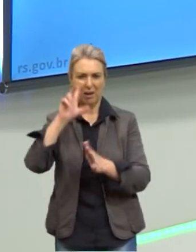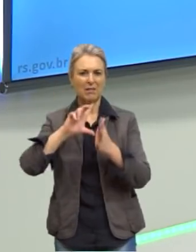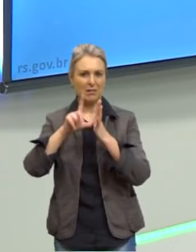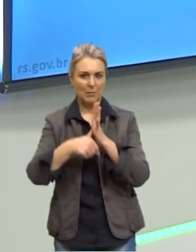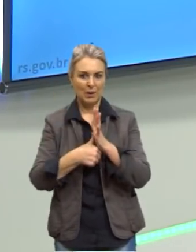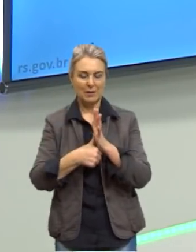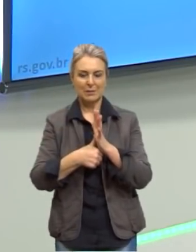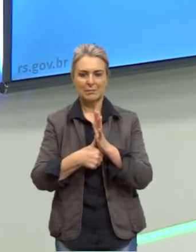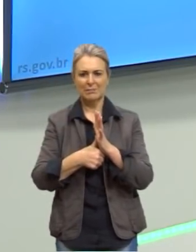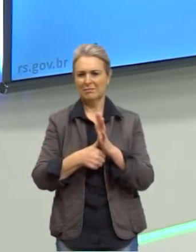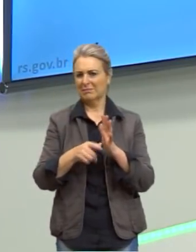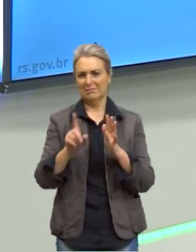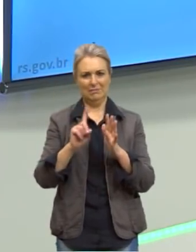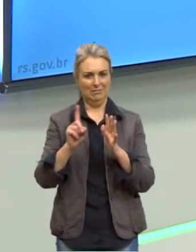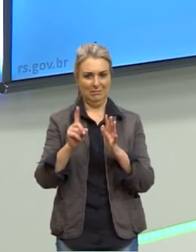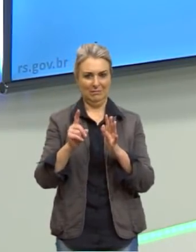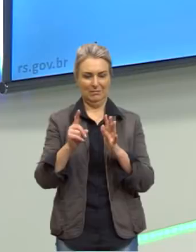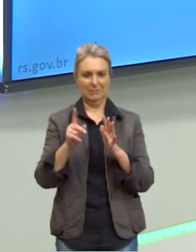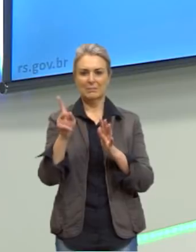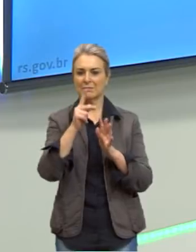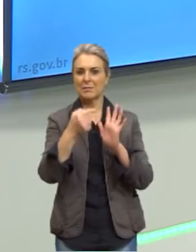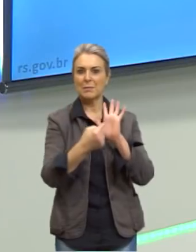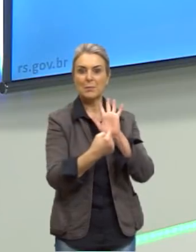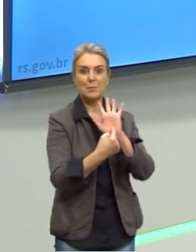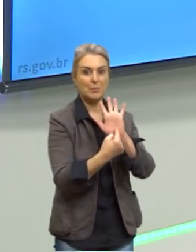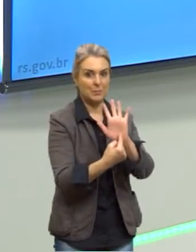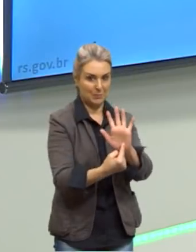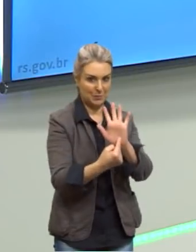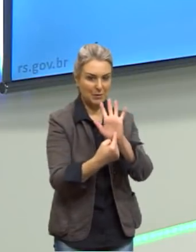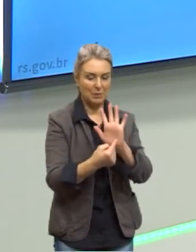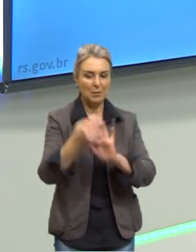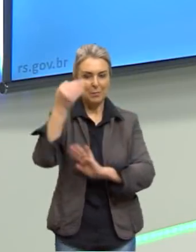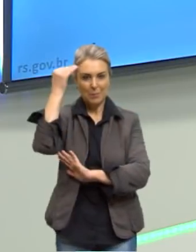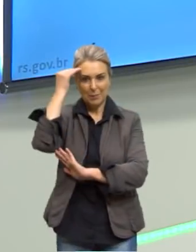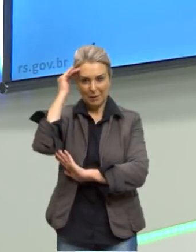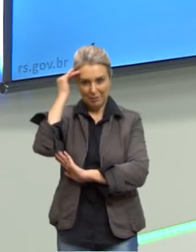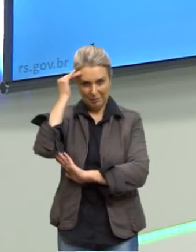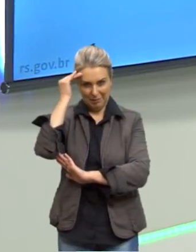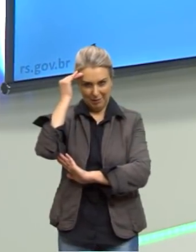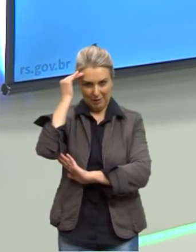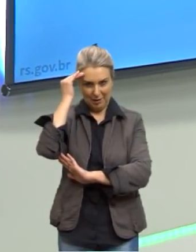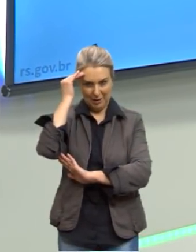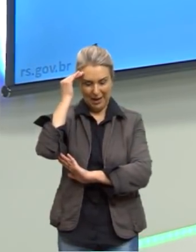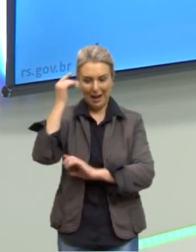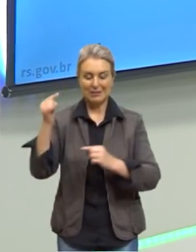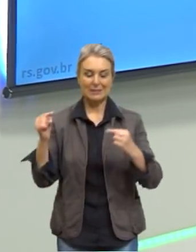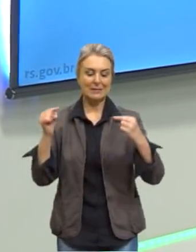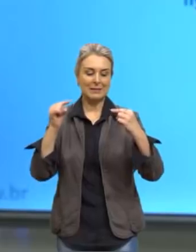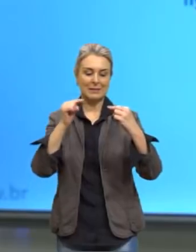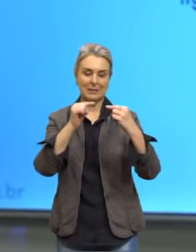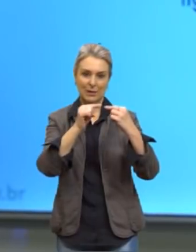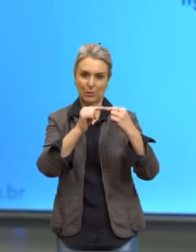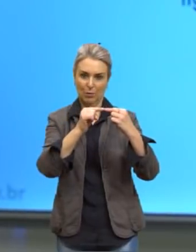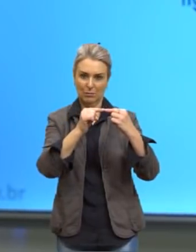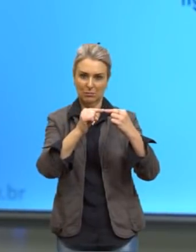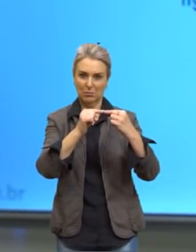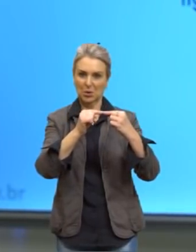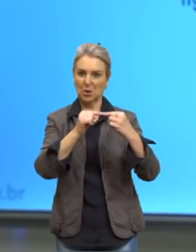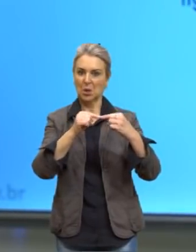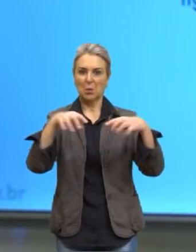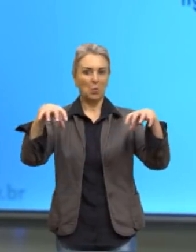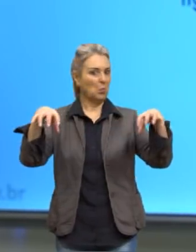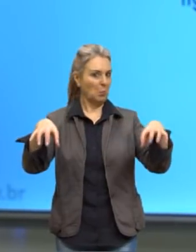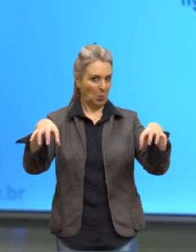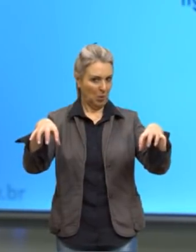gente eu trouxe só para exemplificar o importante entendeu o que que é uma ligação apolar que o compartilhamento é igual